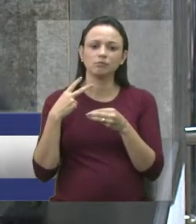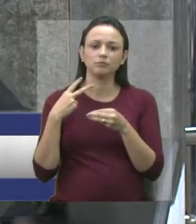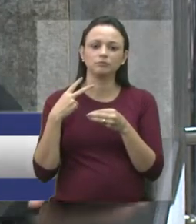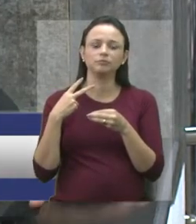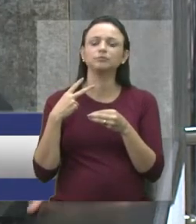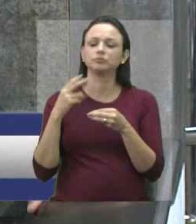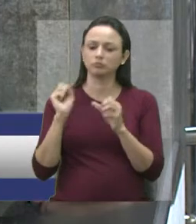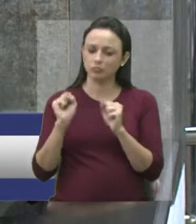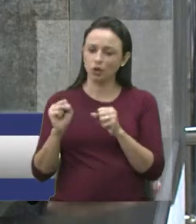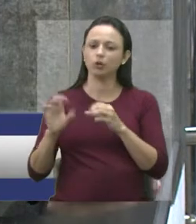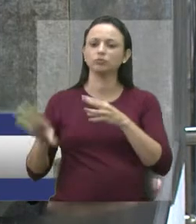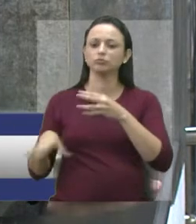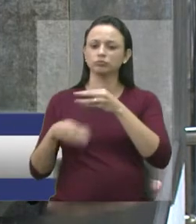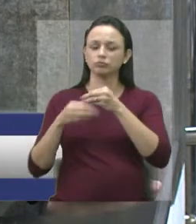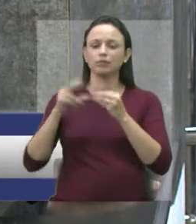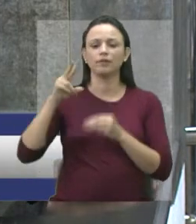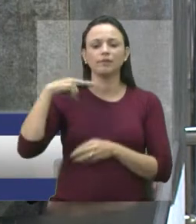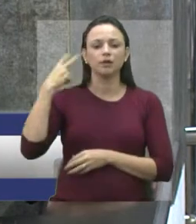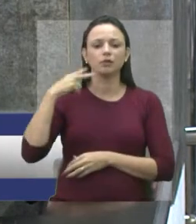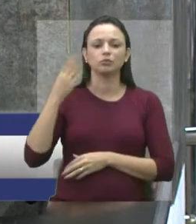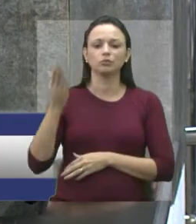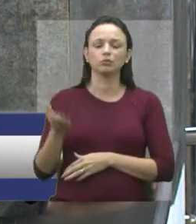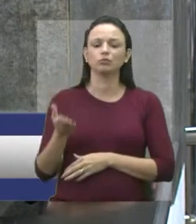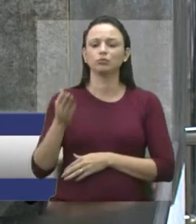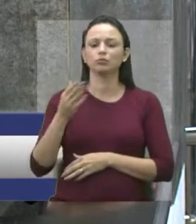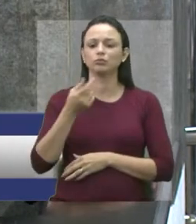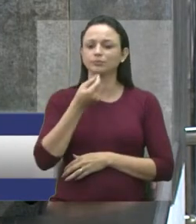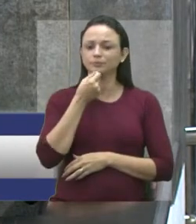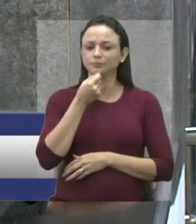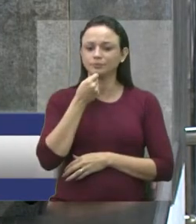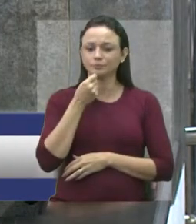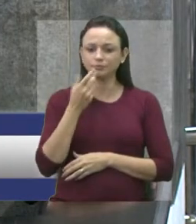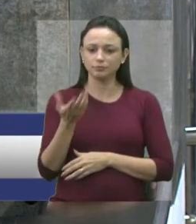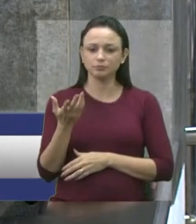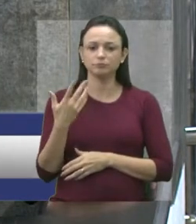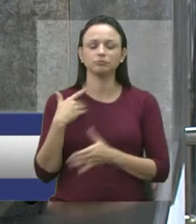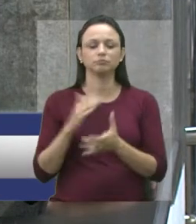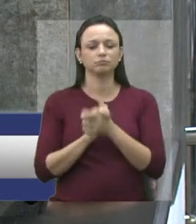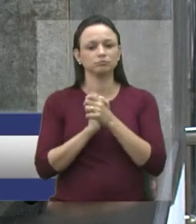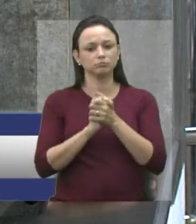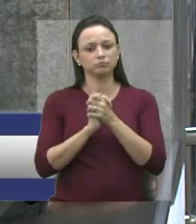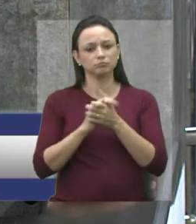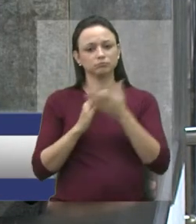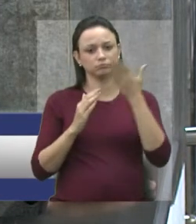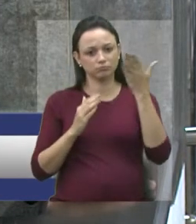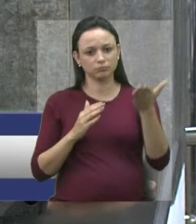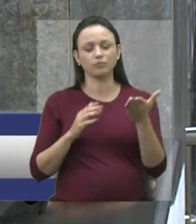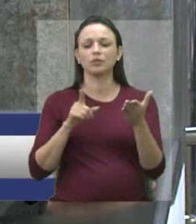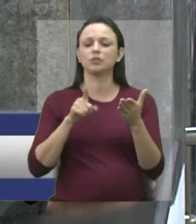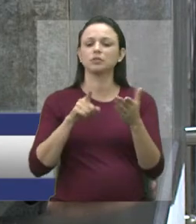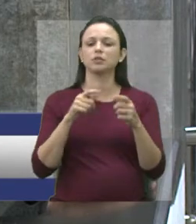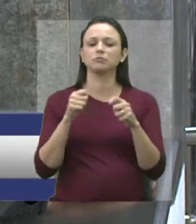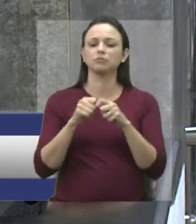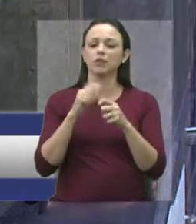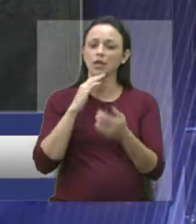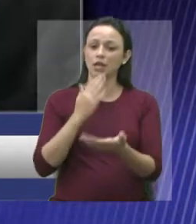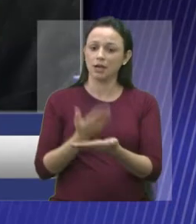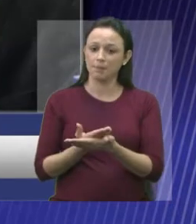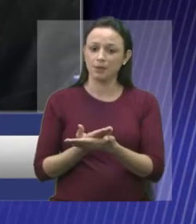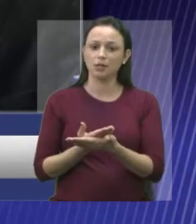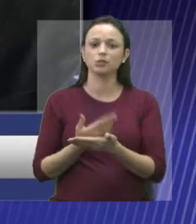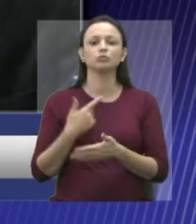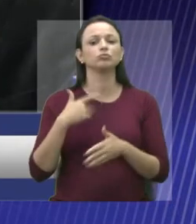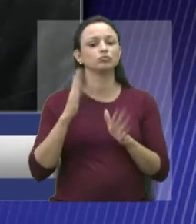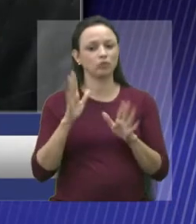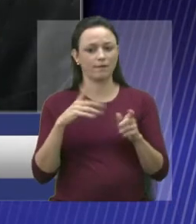Permito a parte, vereador. Obrigado, vereador, pela parte. Quero parabenizar Vossa Excelência por esse requerimento. Eu já fiz